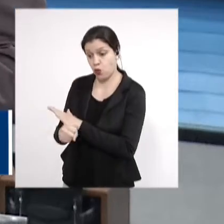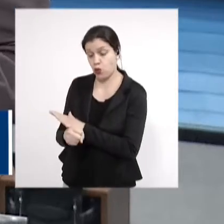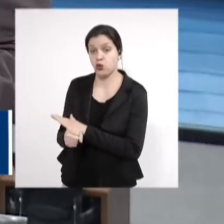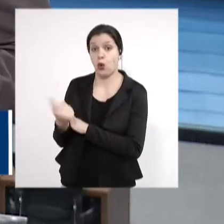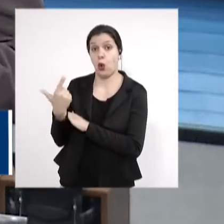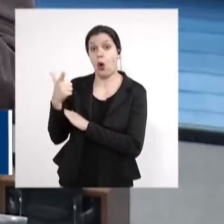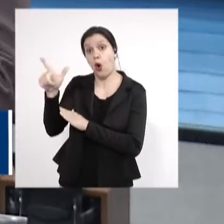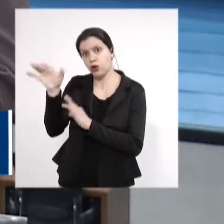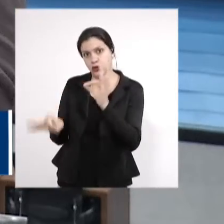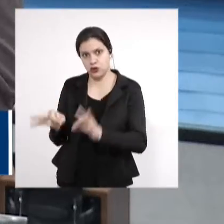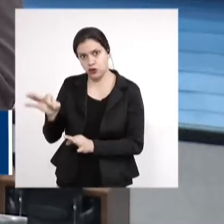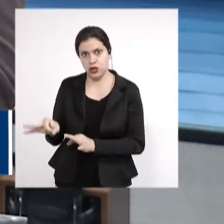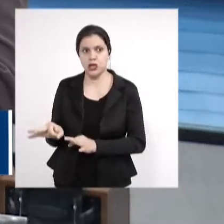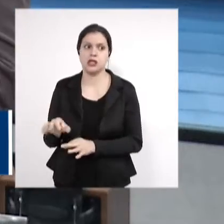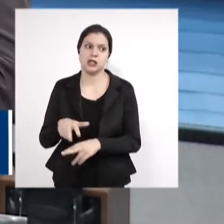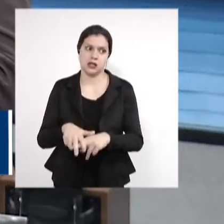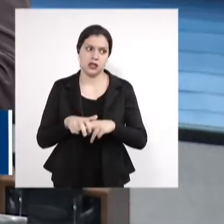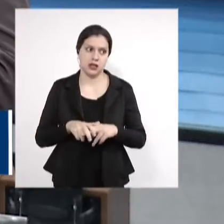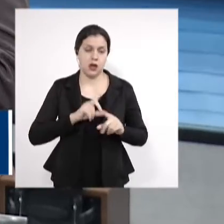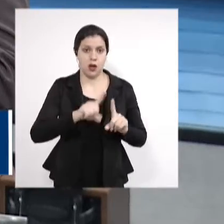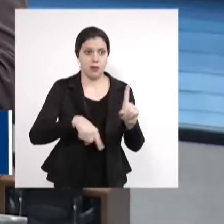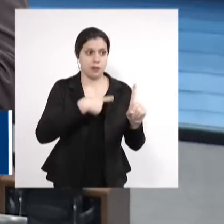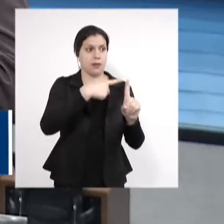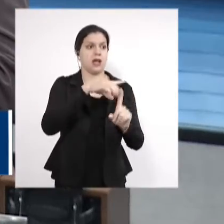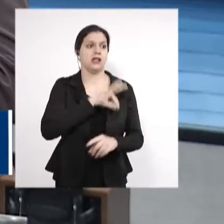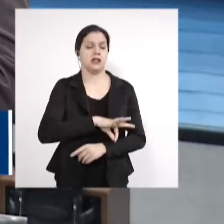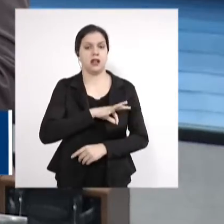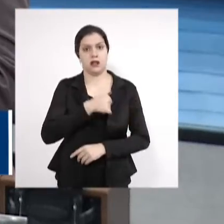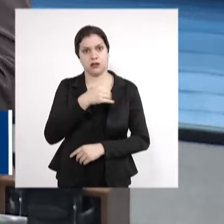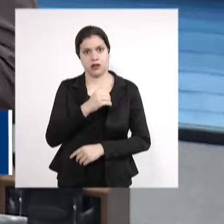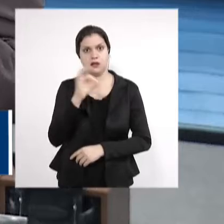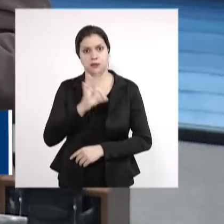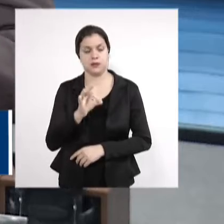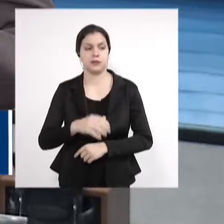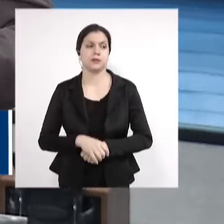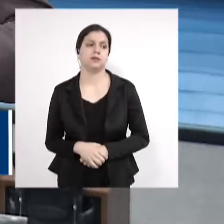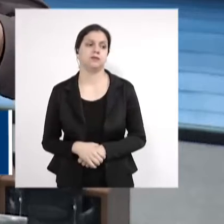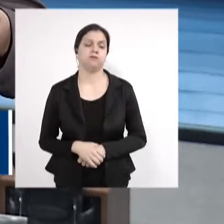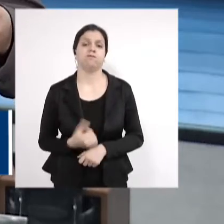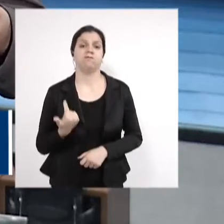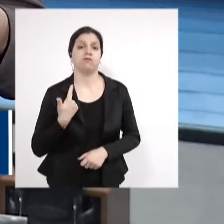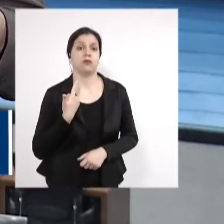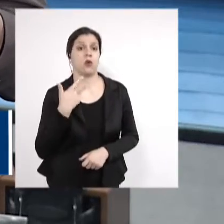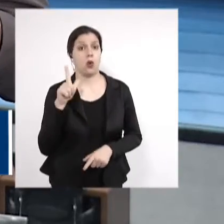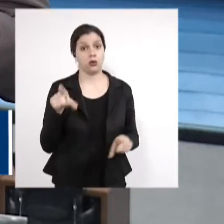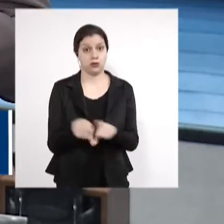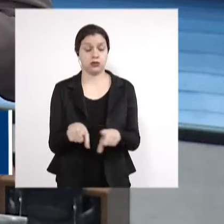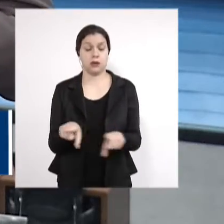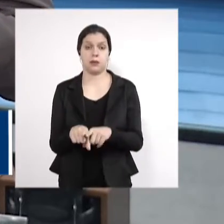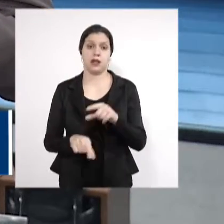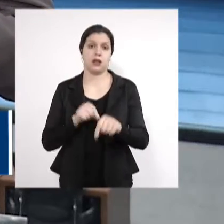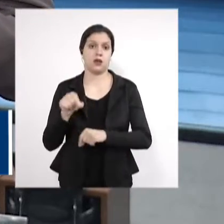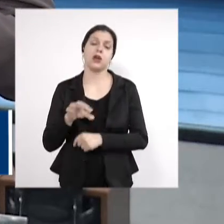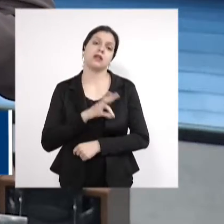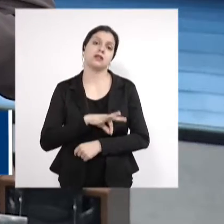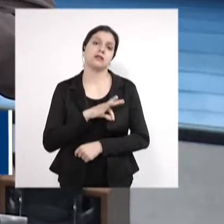Justiça, eles preferem dar esse adicional de 10%. Outra gratificação a ser implementada, Maritê,